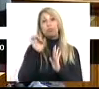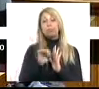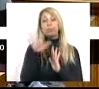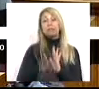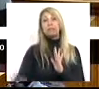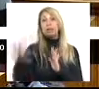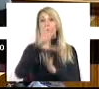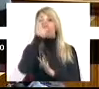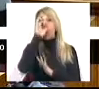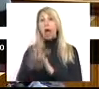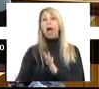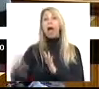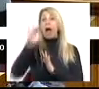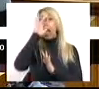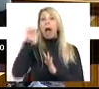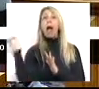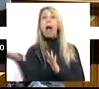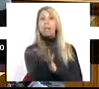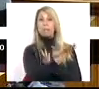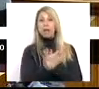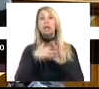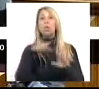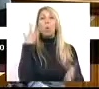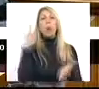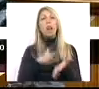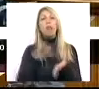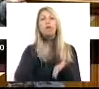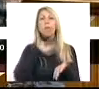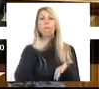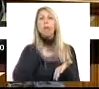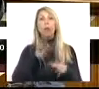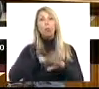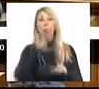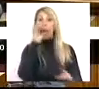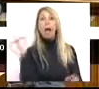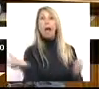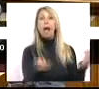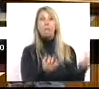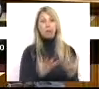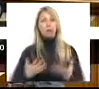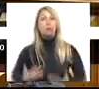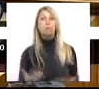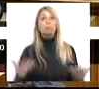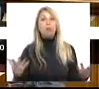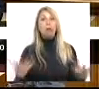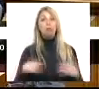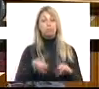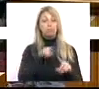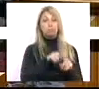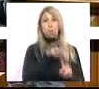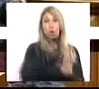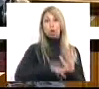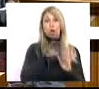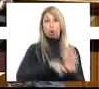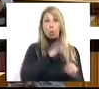do ambiente e de um livro branco sobre o estado do ambiente. Qual era a diferença? É que os relatórios sobre o estado do ambiente eram apresentados